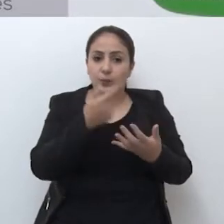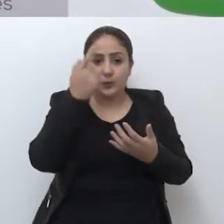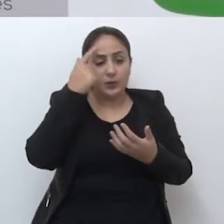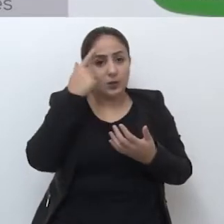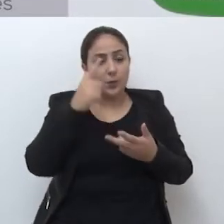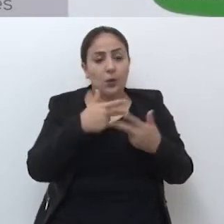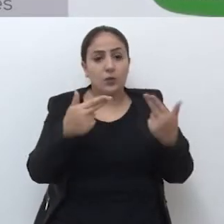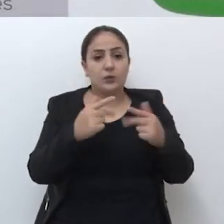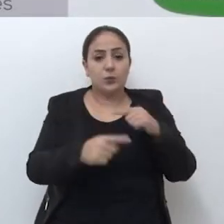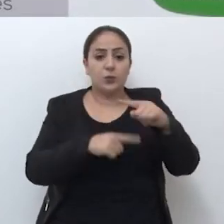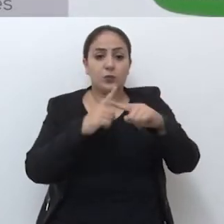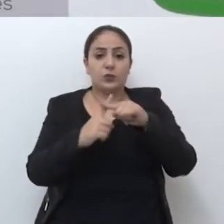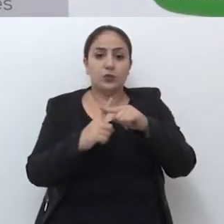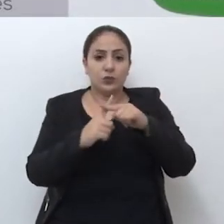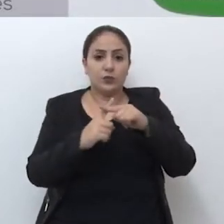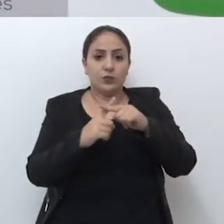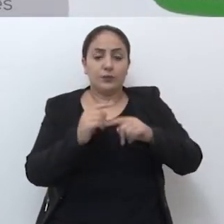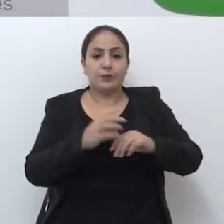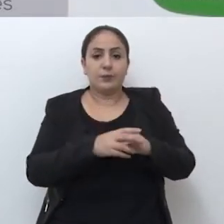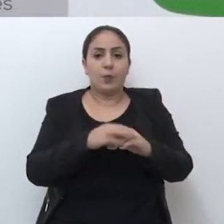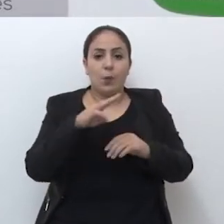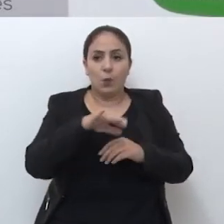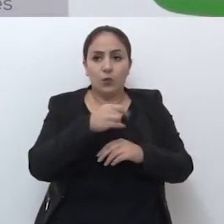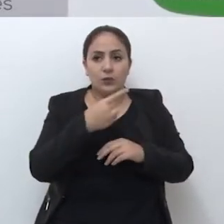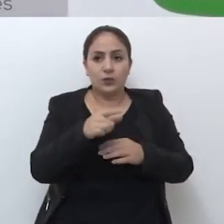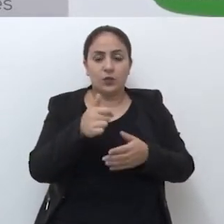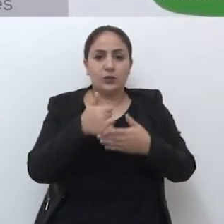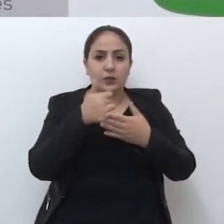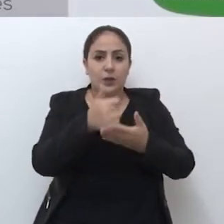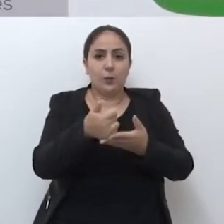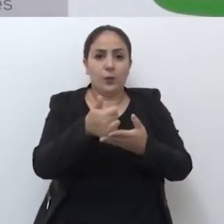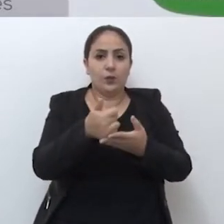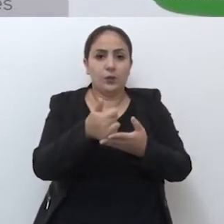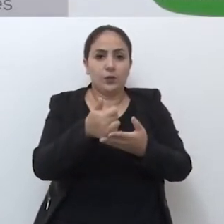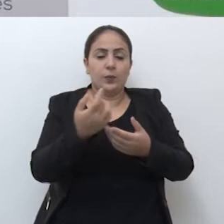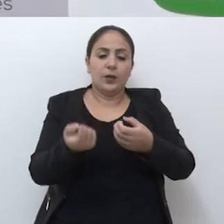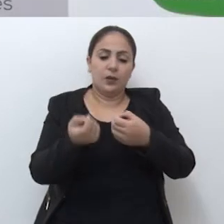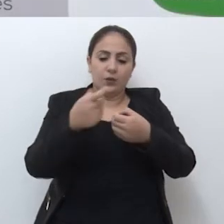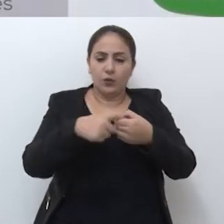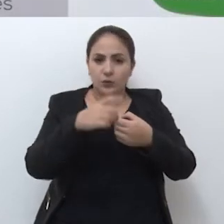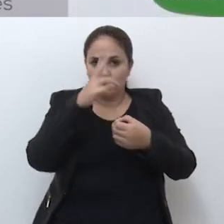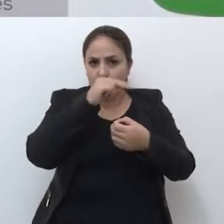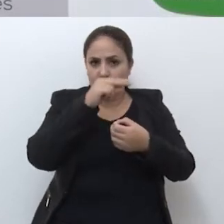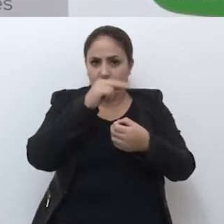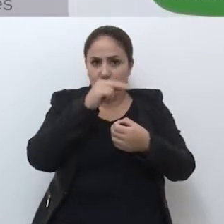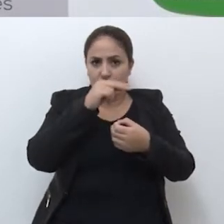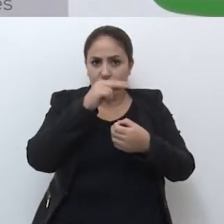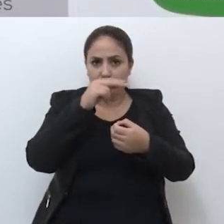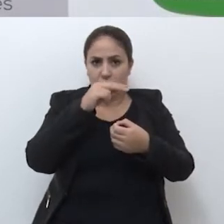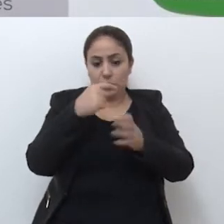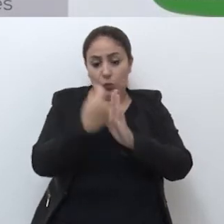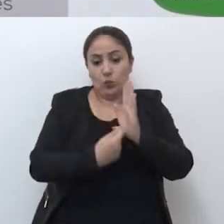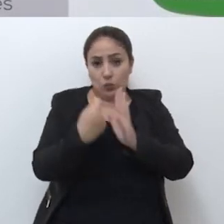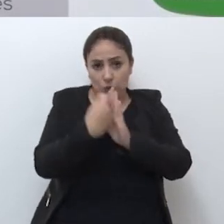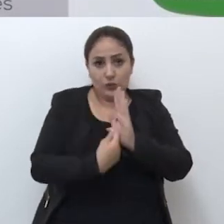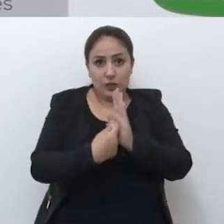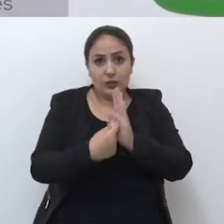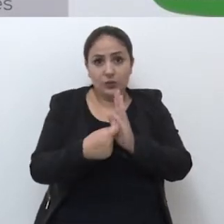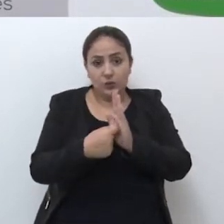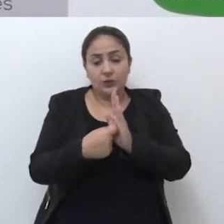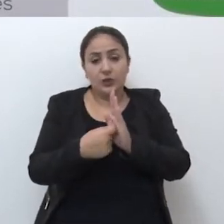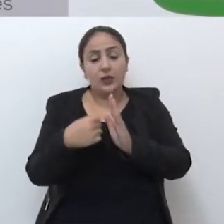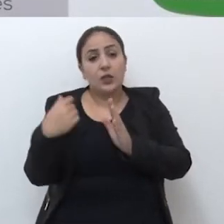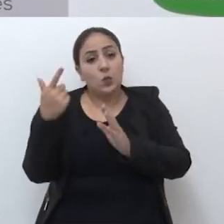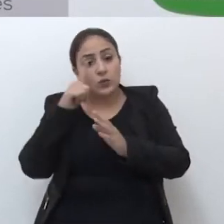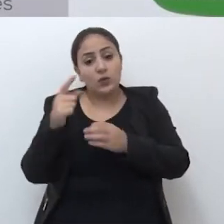pensou numa pauta positiva. A gente apresentou uma moção de apoio pela retomada do efetivo que já tivemos em tempos passados para que